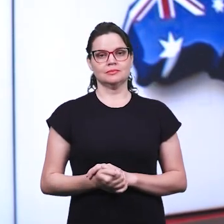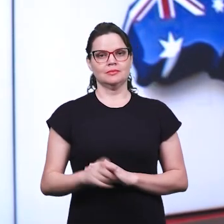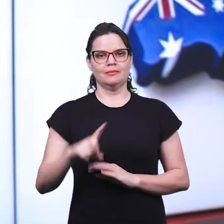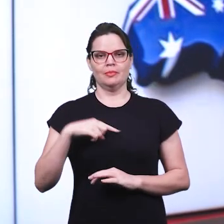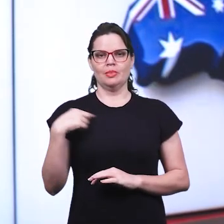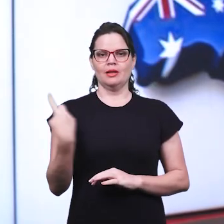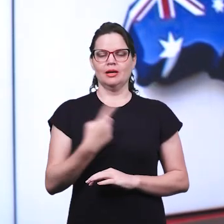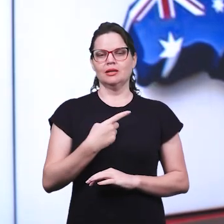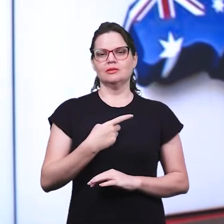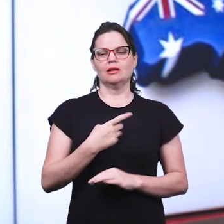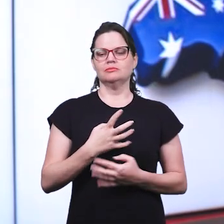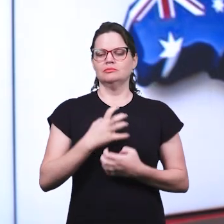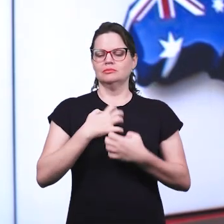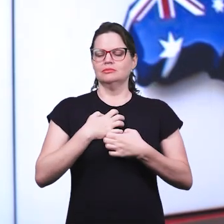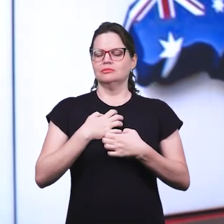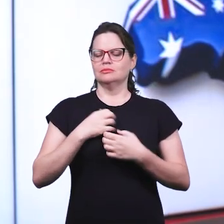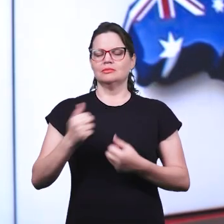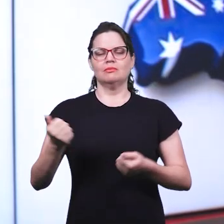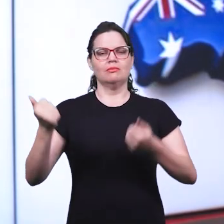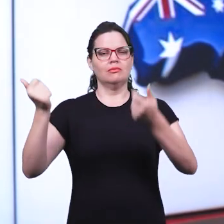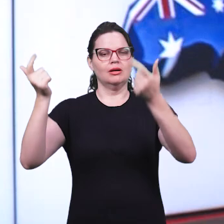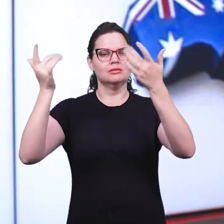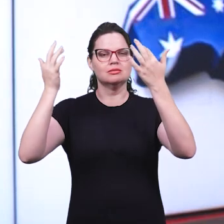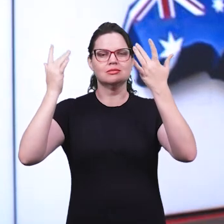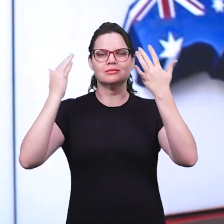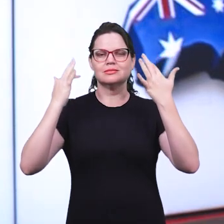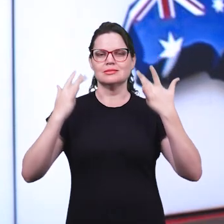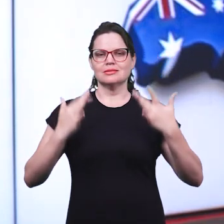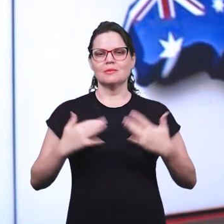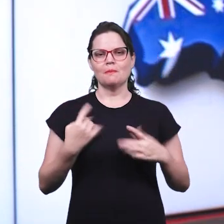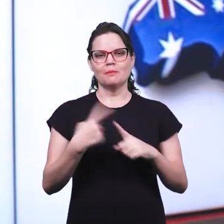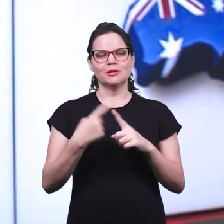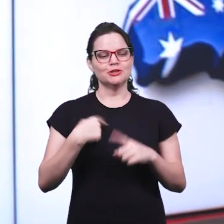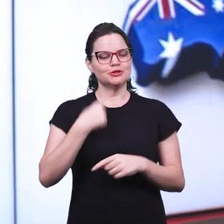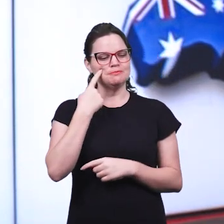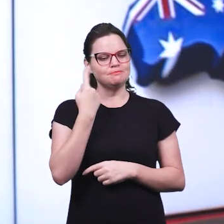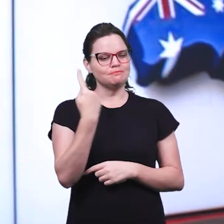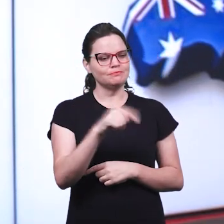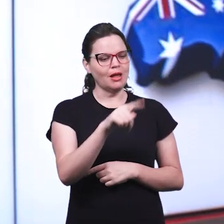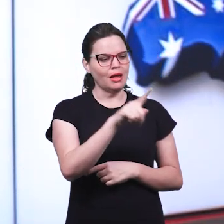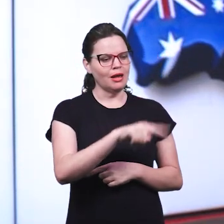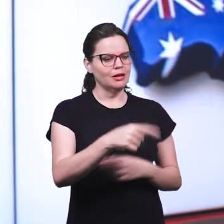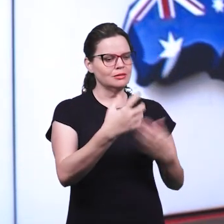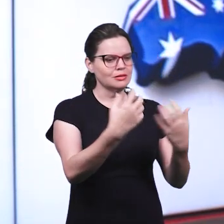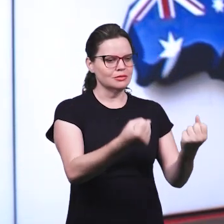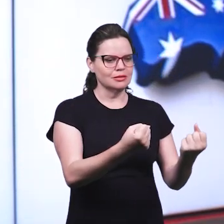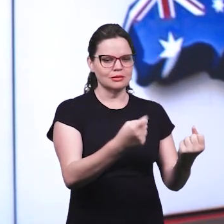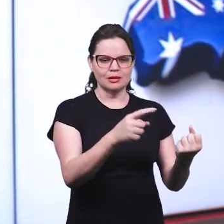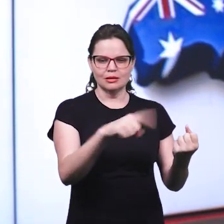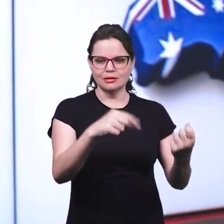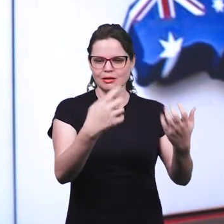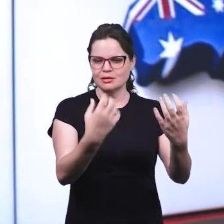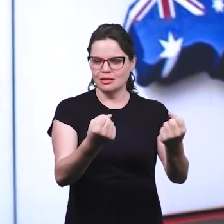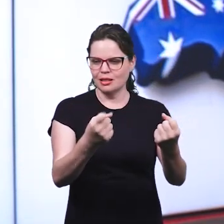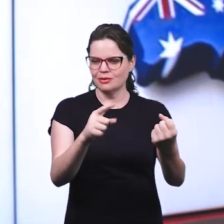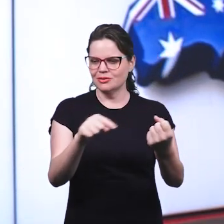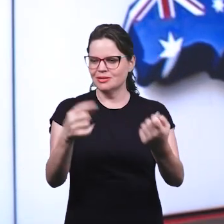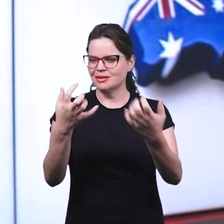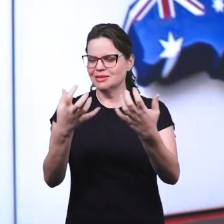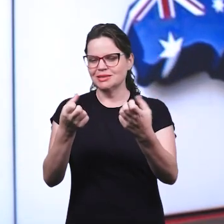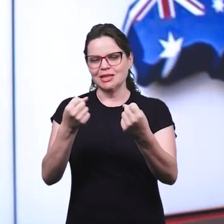somos recompensados ao ver que a receptividade tem sido imensa.